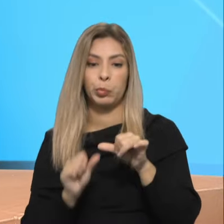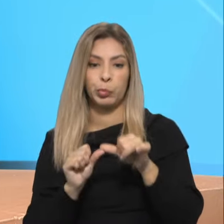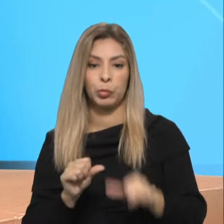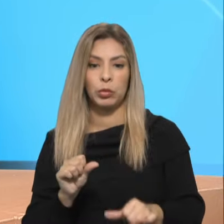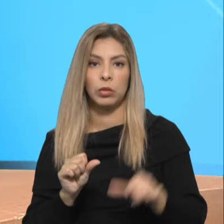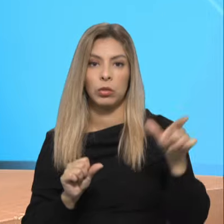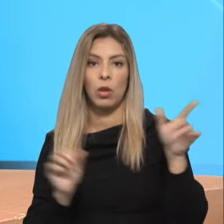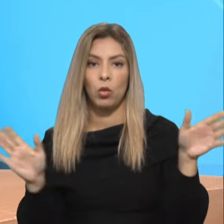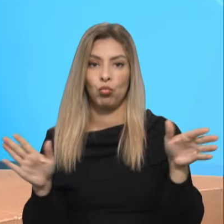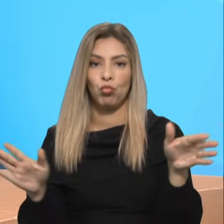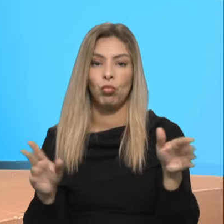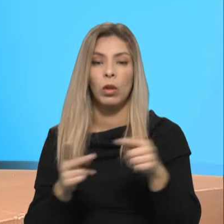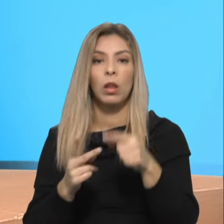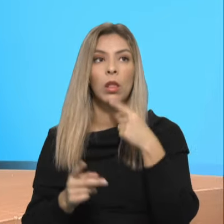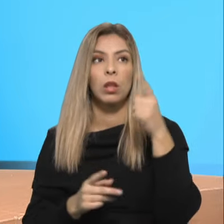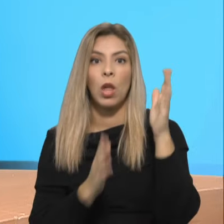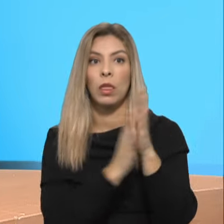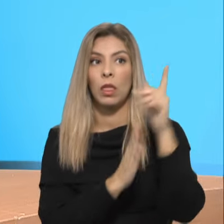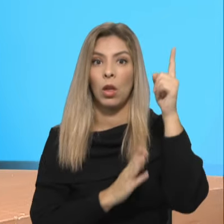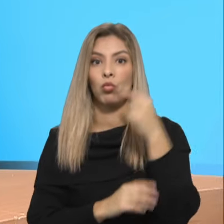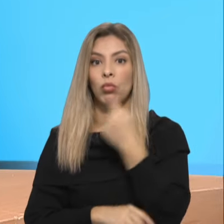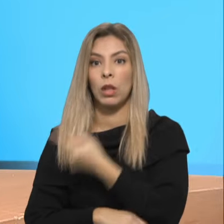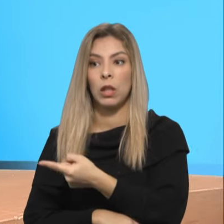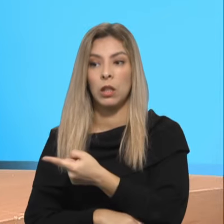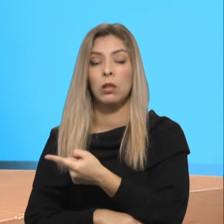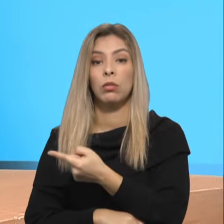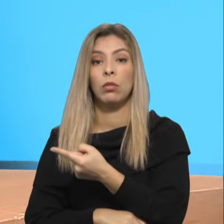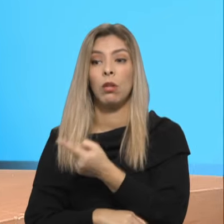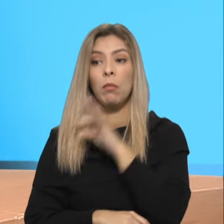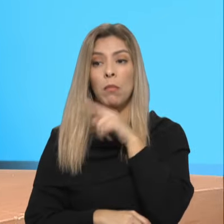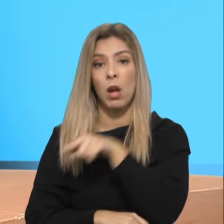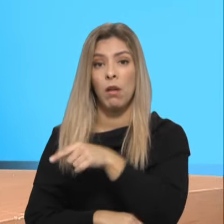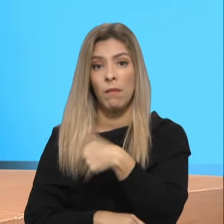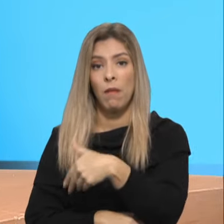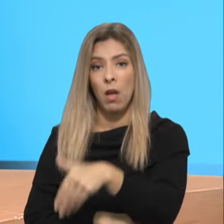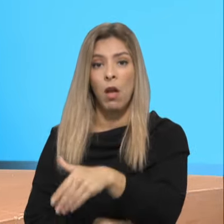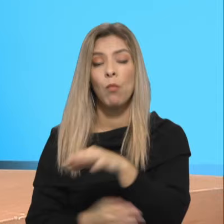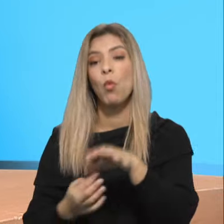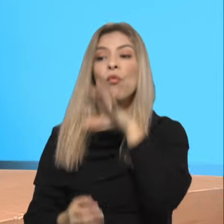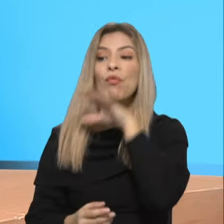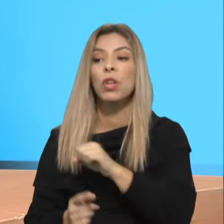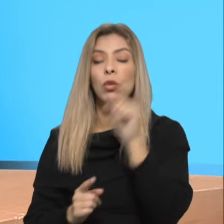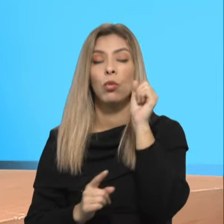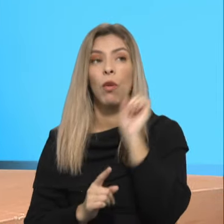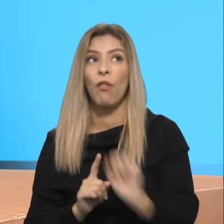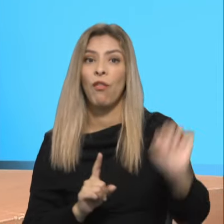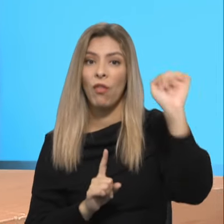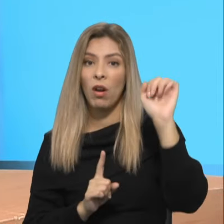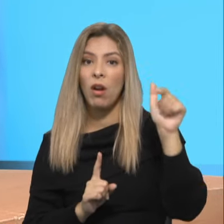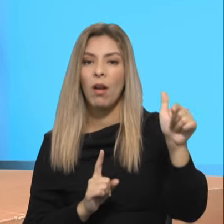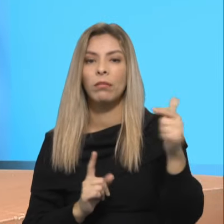Deus fará de Maria a mãe do seu filho, o Filho de Deus, ele será chamado Filho do Altíssimo. Portanto, há aqui claramente uma afirmação da